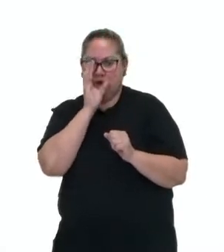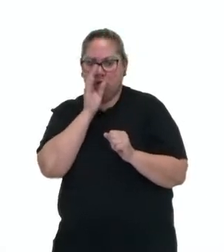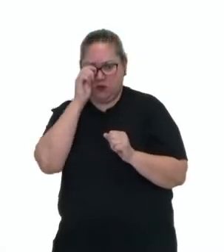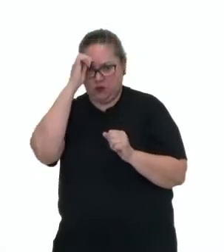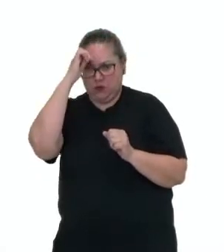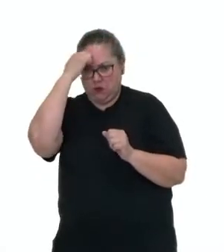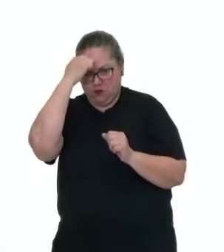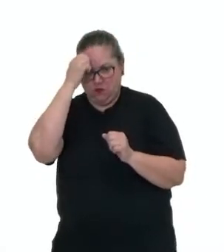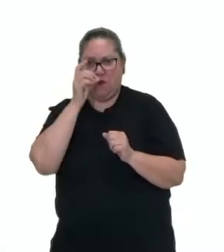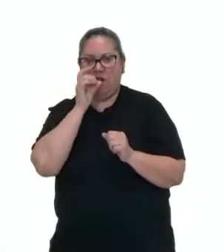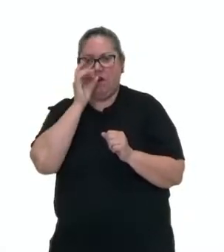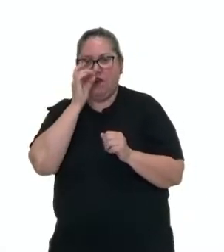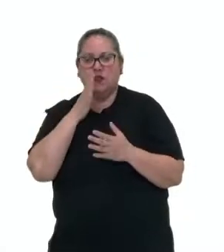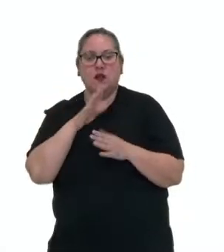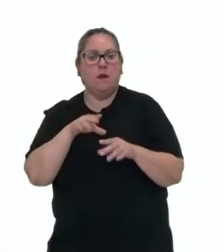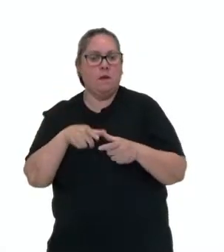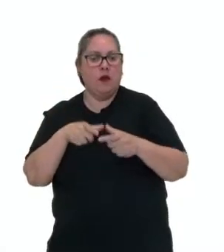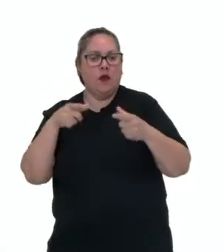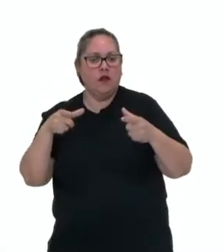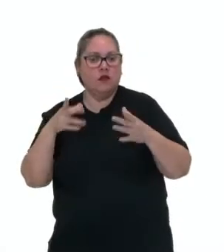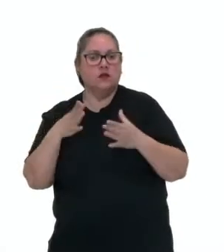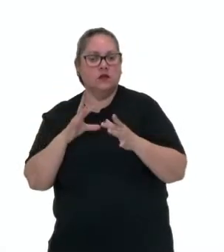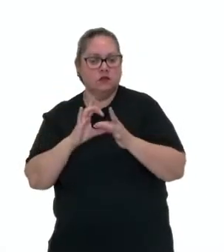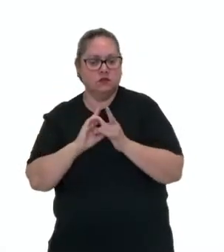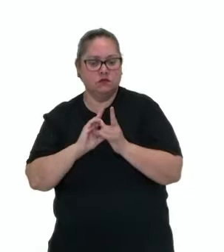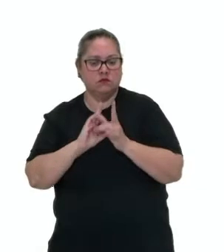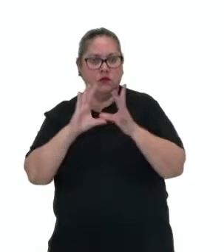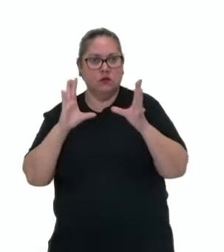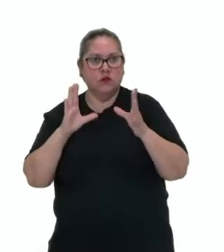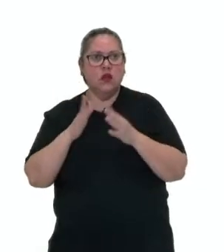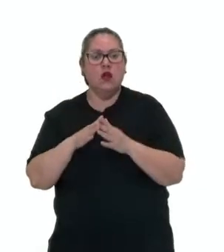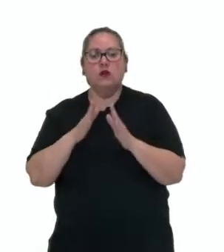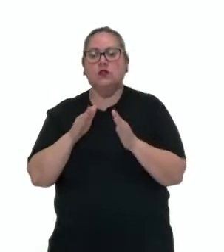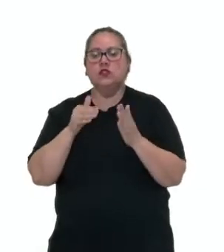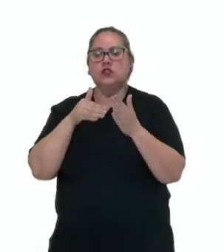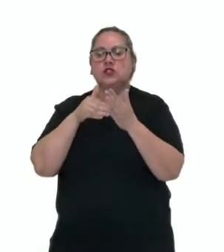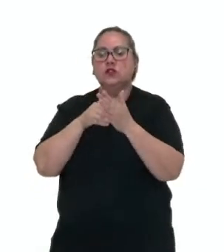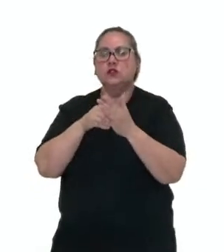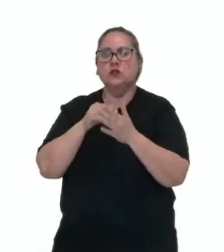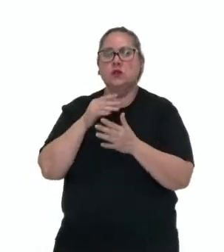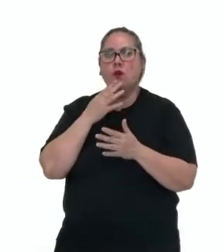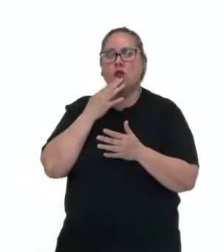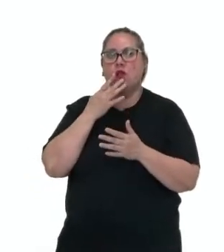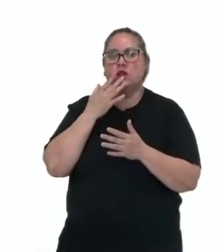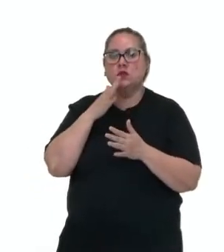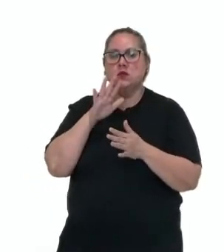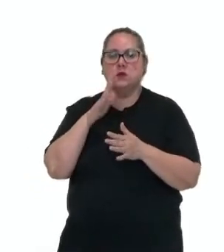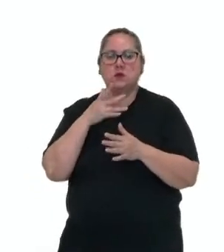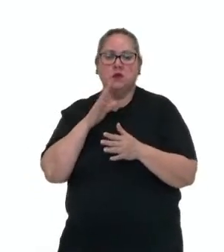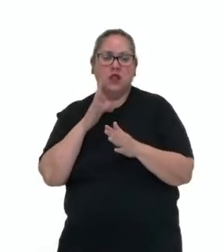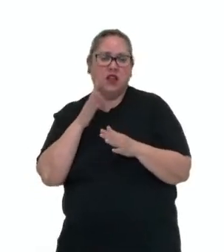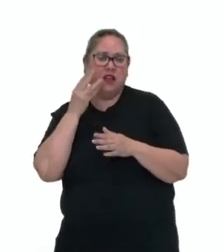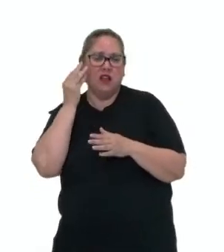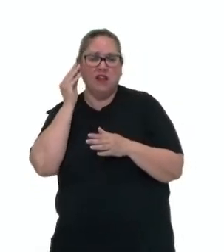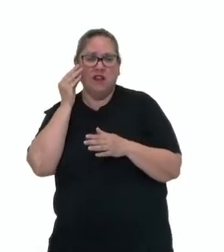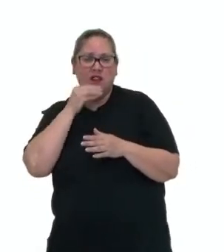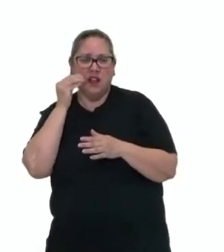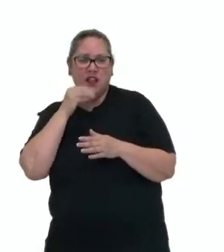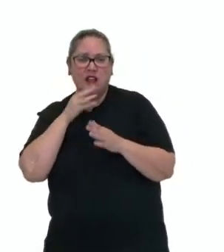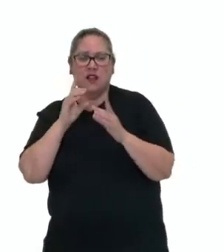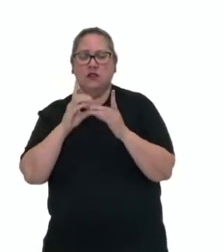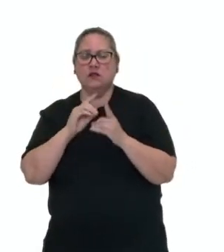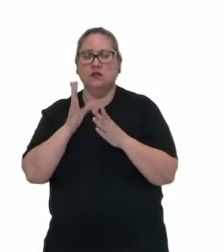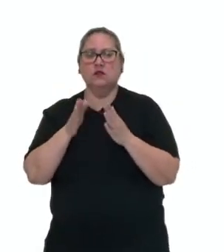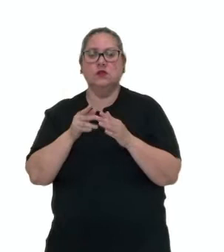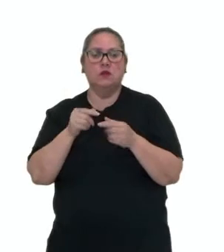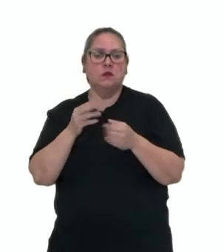for a cor de verde, maior é a democracia. Quando chega ali em colorações ali em verde mais claro, preceitos